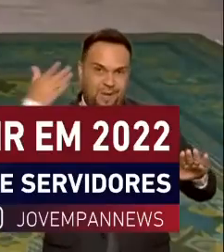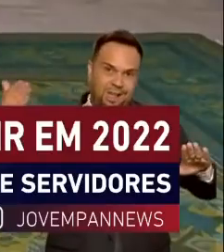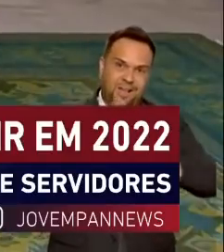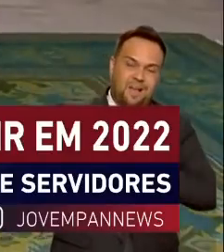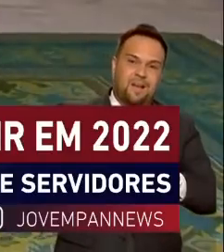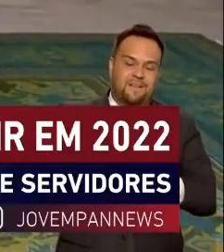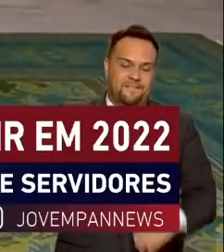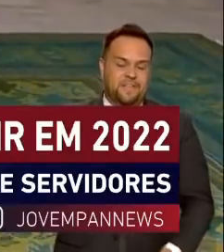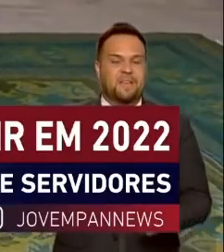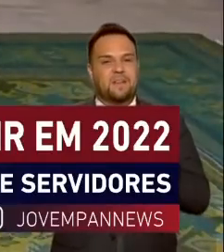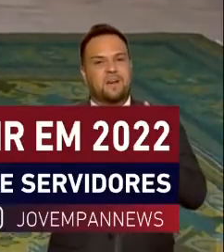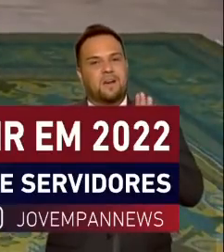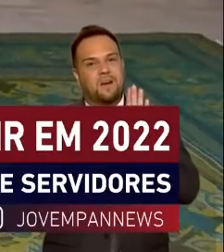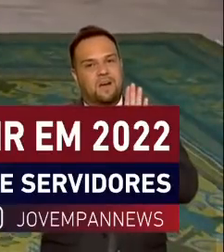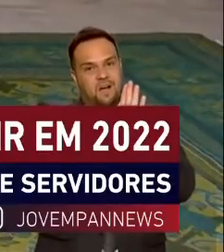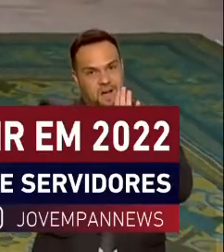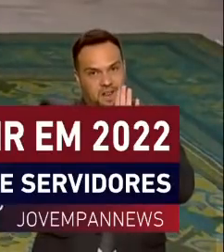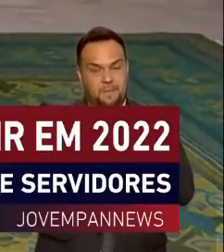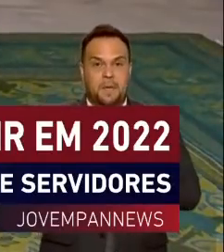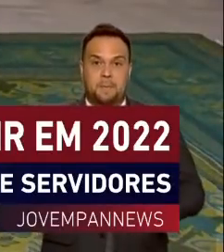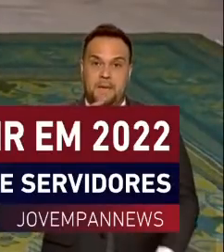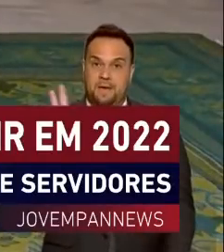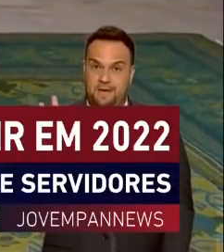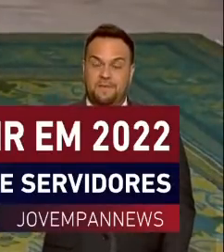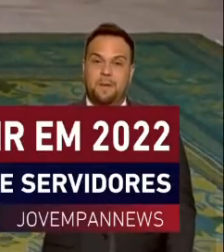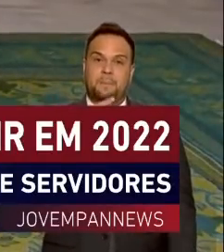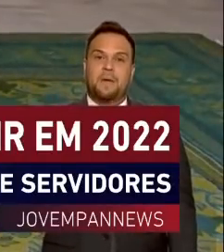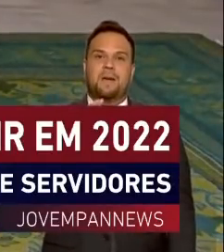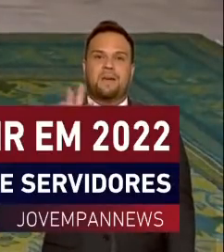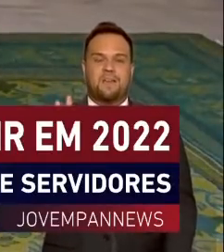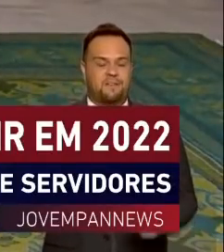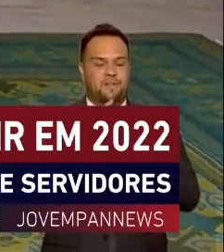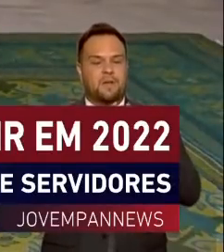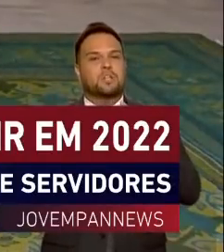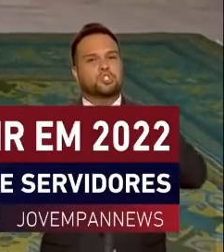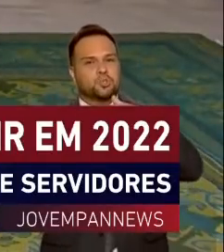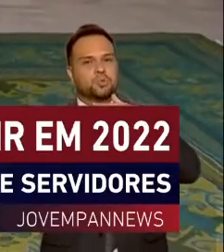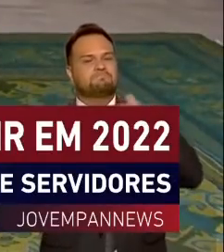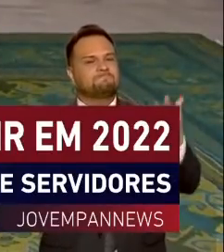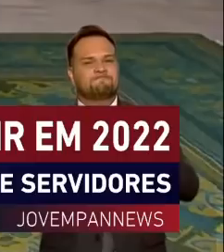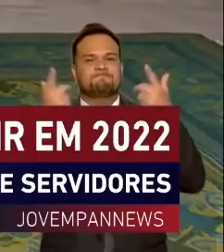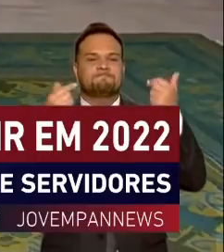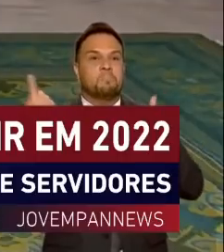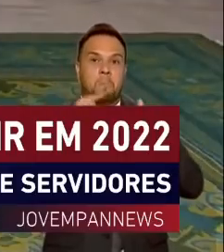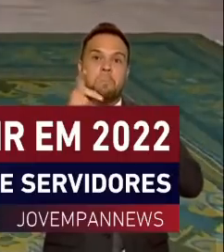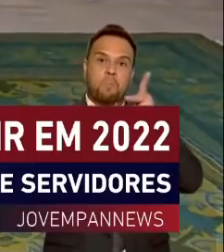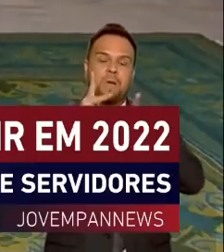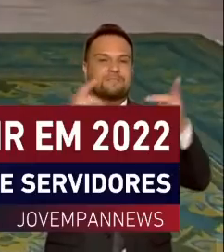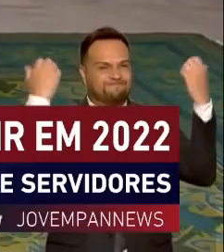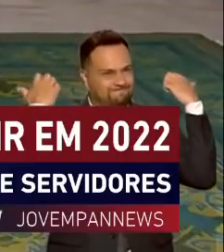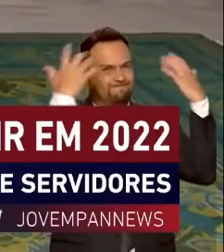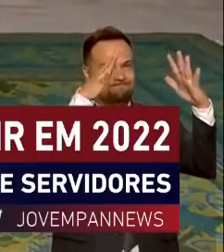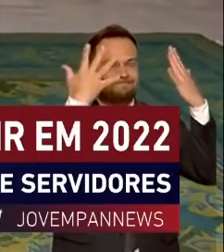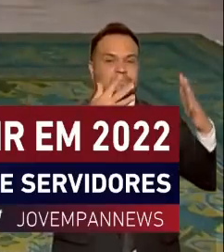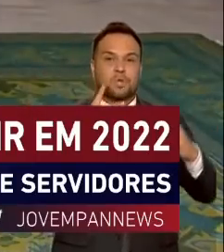PF e a PRF são duas instituições maravilhosas, merecem todos os aplausos por parte da nossa população. E a gente